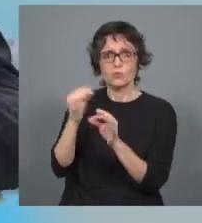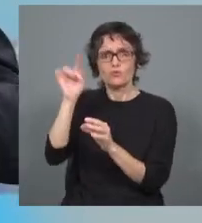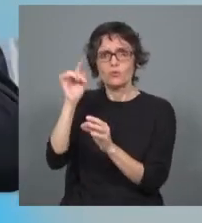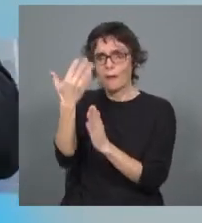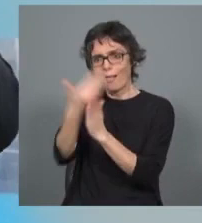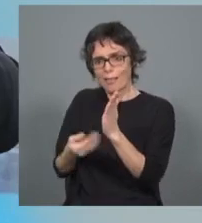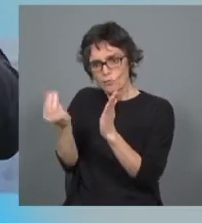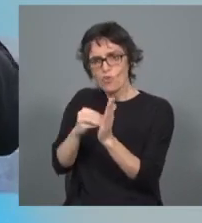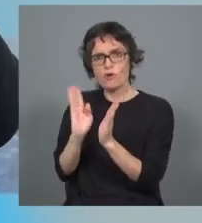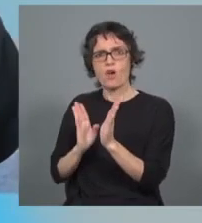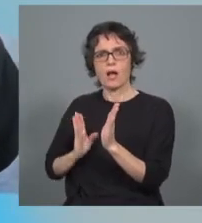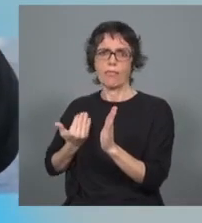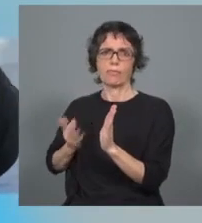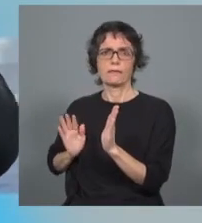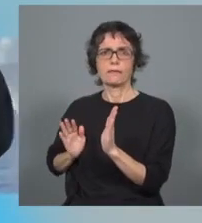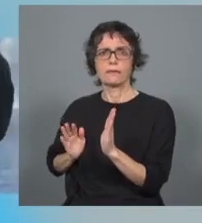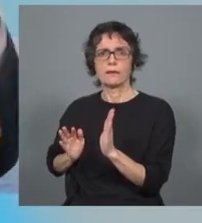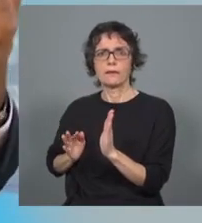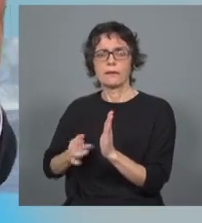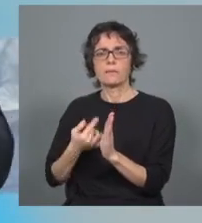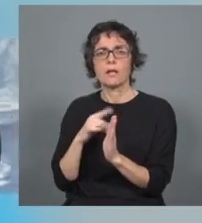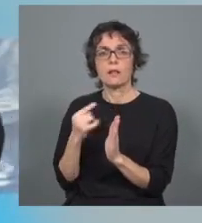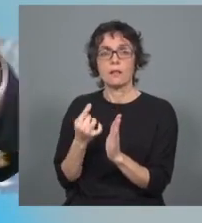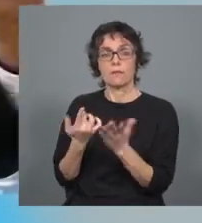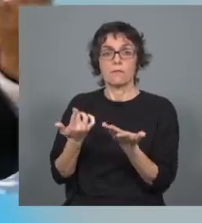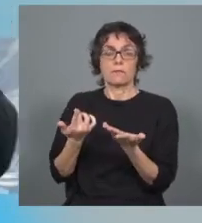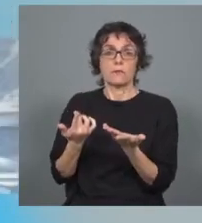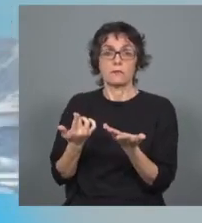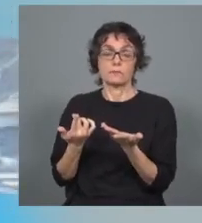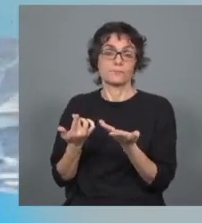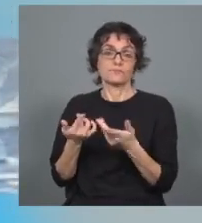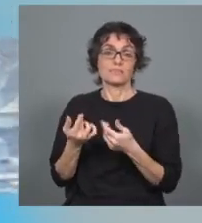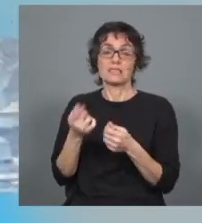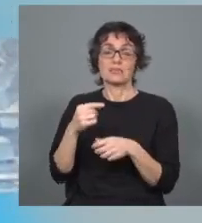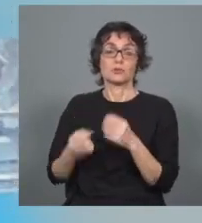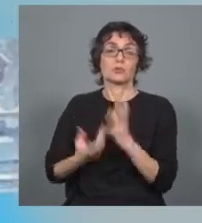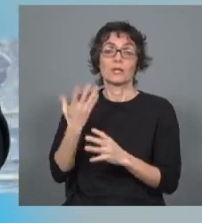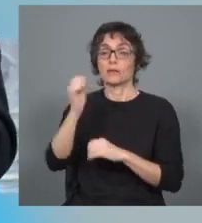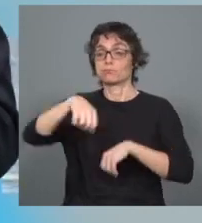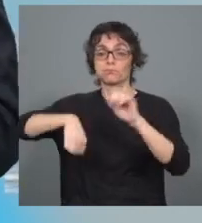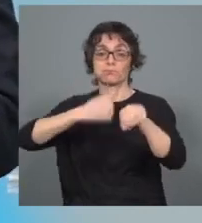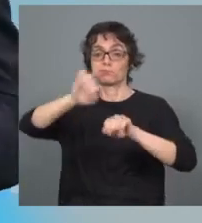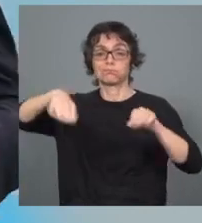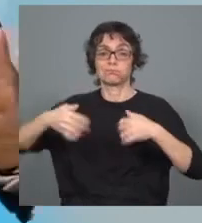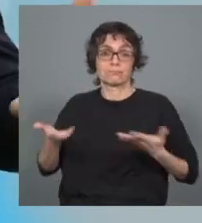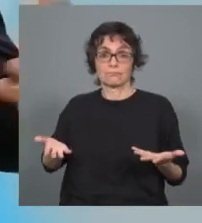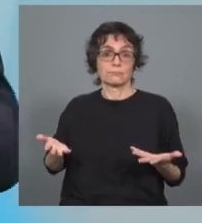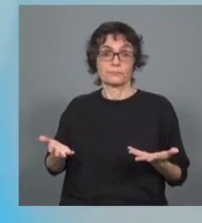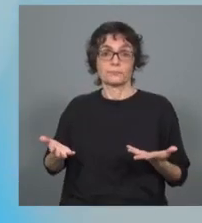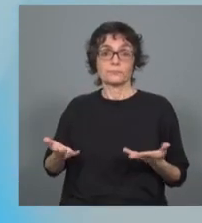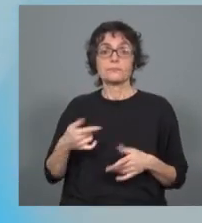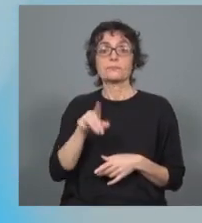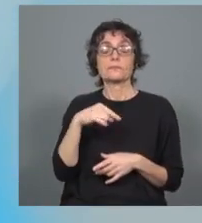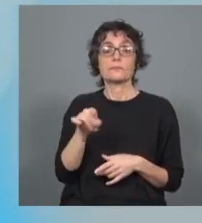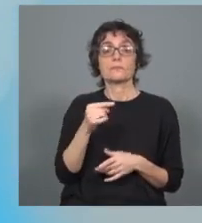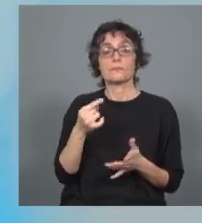deste deputado e daquele e, portanto, da sua mundivisão, da mundivisão que presida a sua consciência. E, portanto, por essas razões, penso que ainda por cima